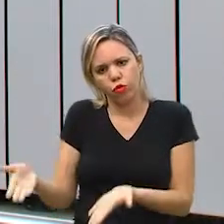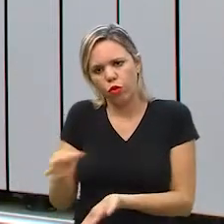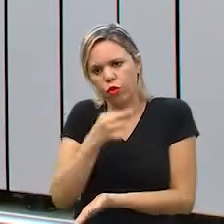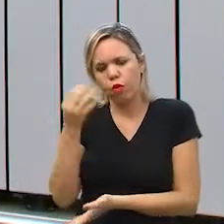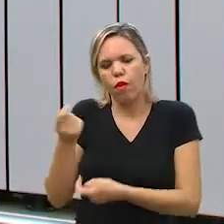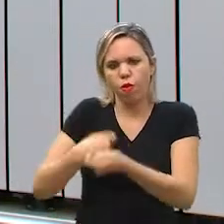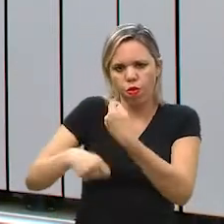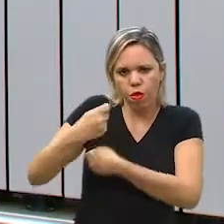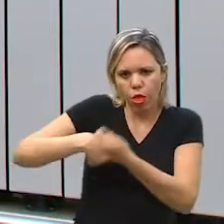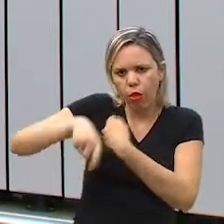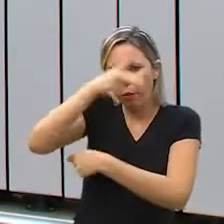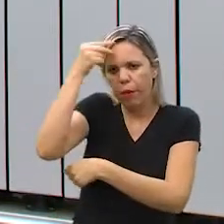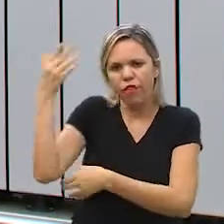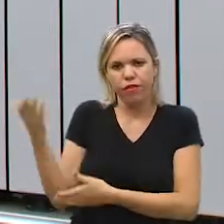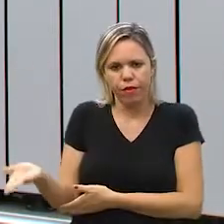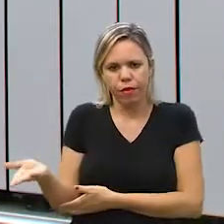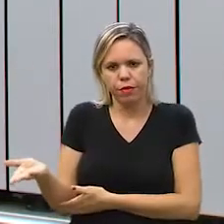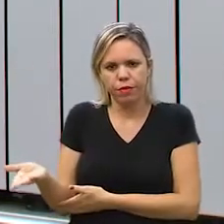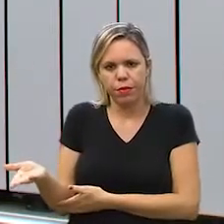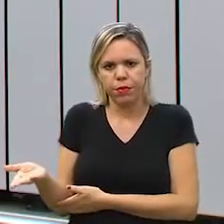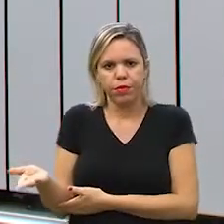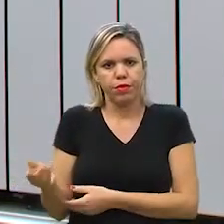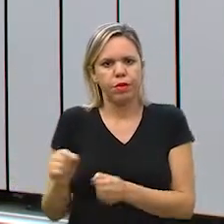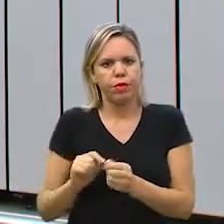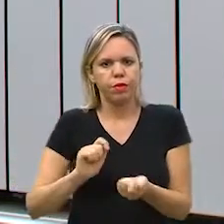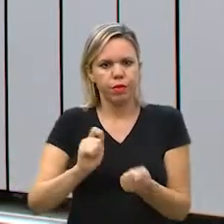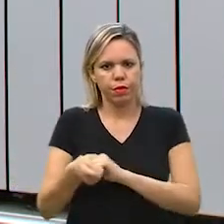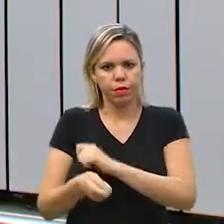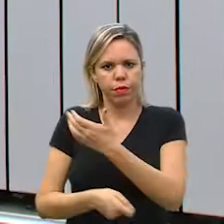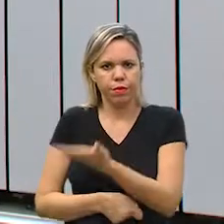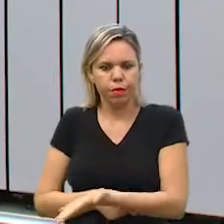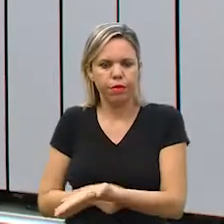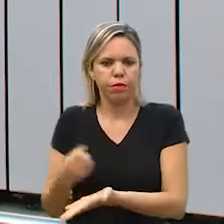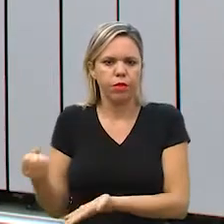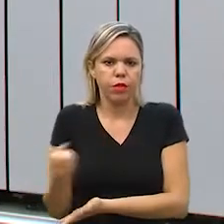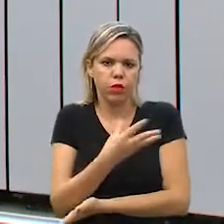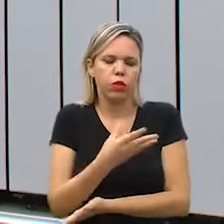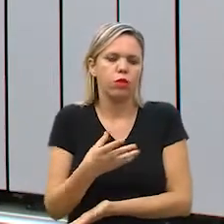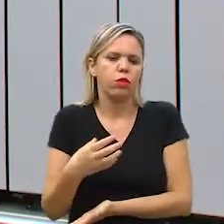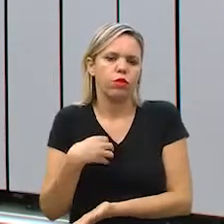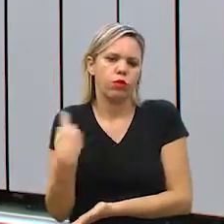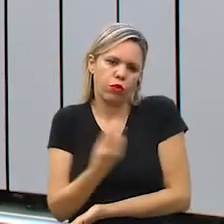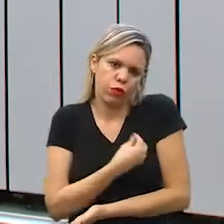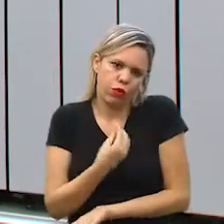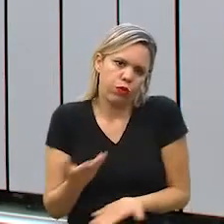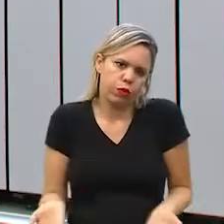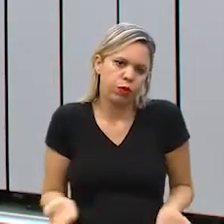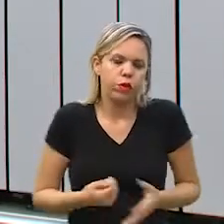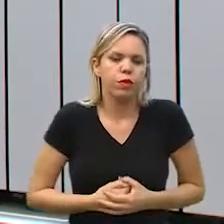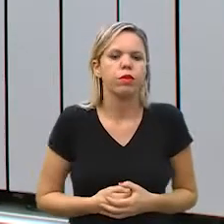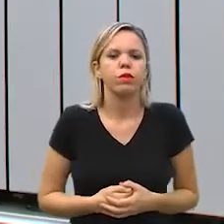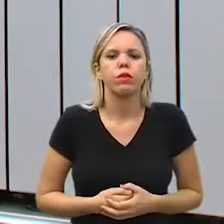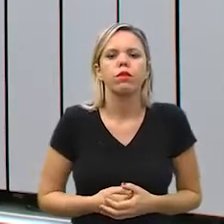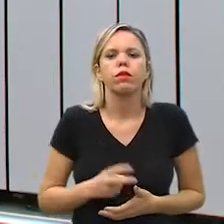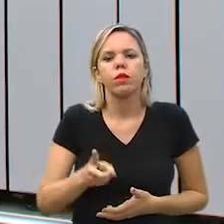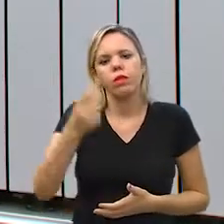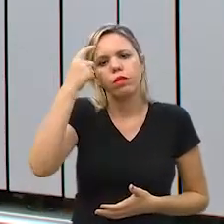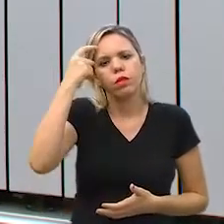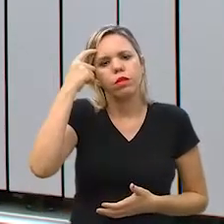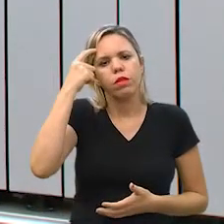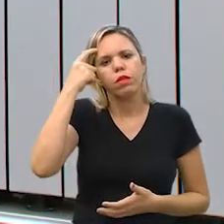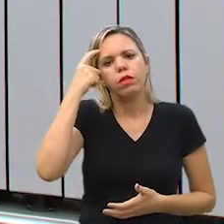da Economia e o prefeito, para se adequar à nova situação que nós estamos vivendo. Então, sempre